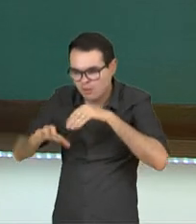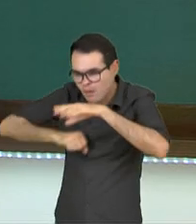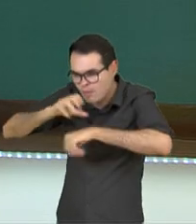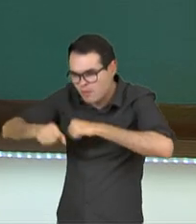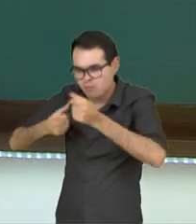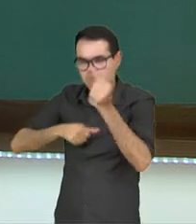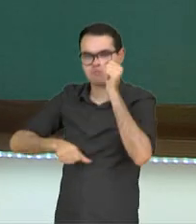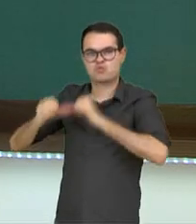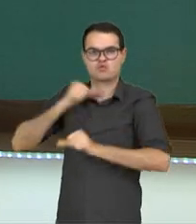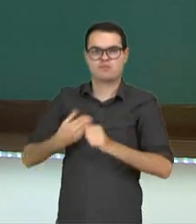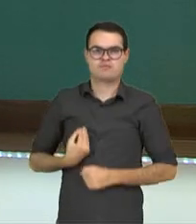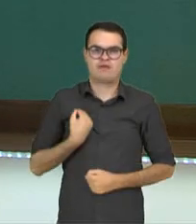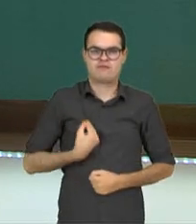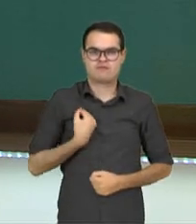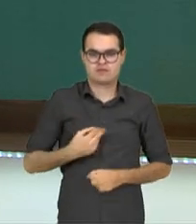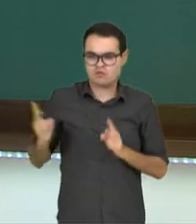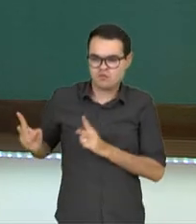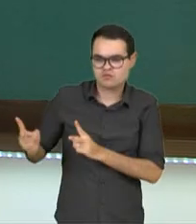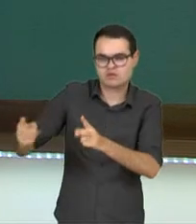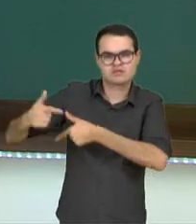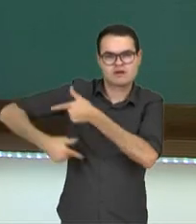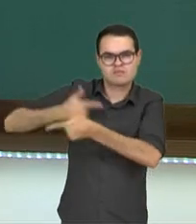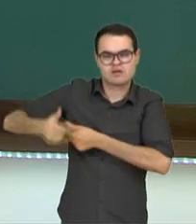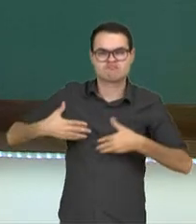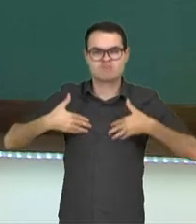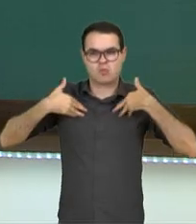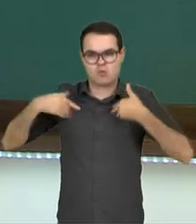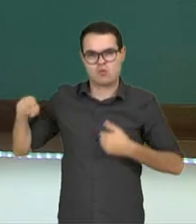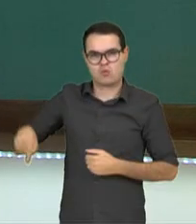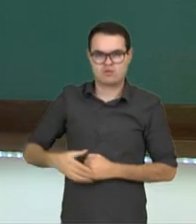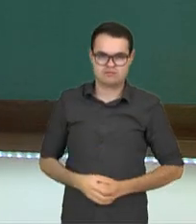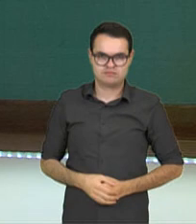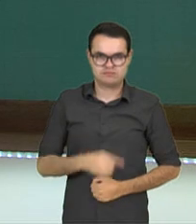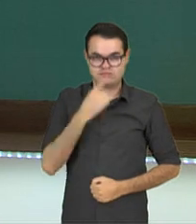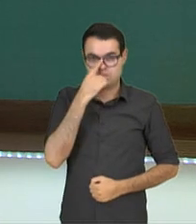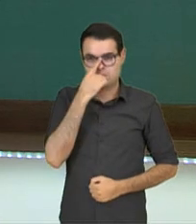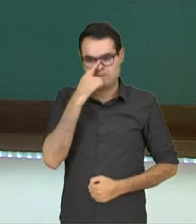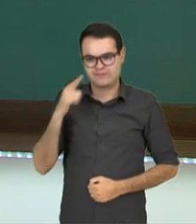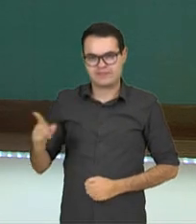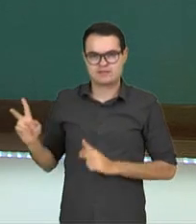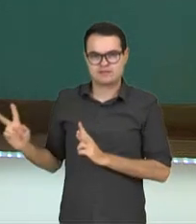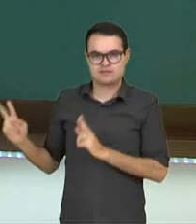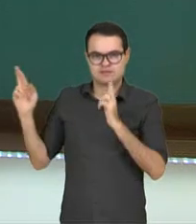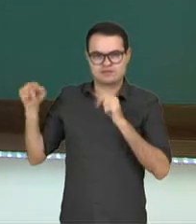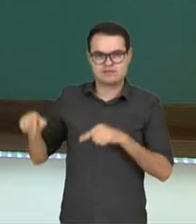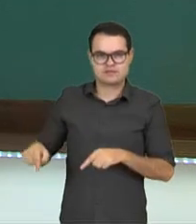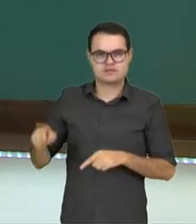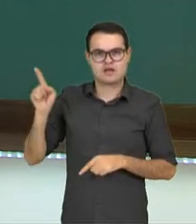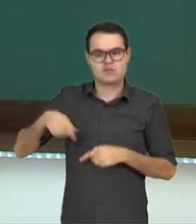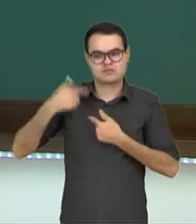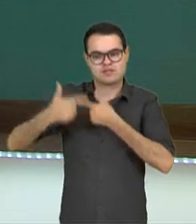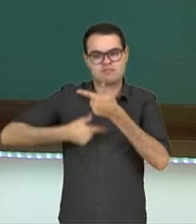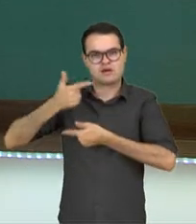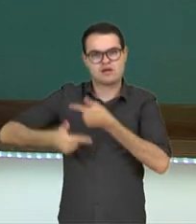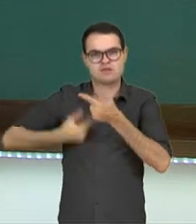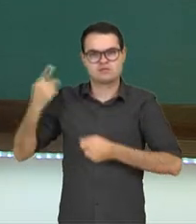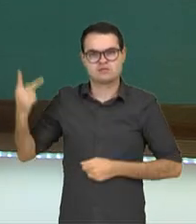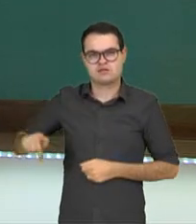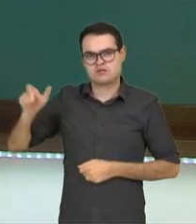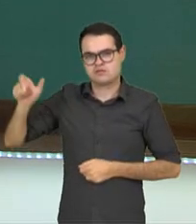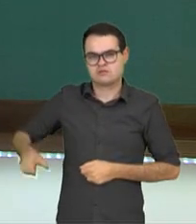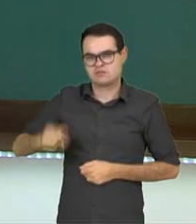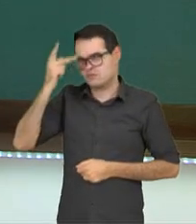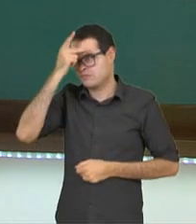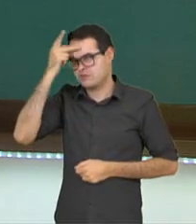que me faz continuar com o meu trabalho com muito orgulho. Então vejam, esse é o trabalho, né, de uma